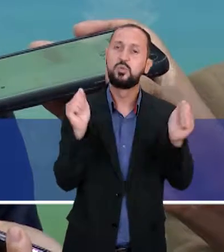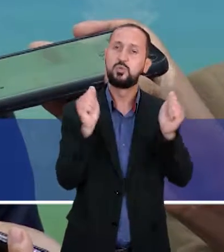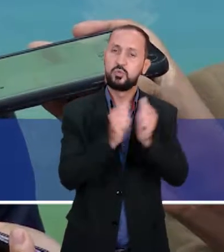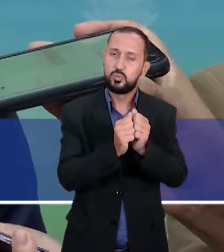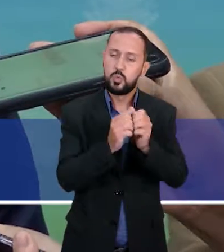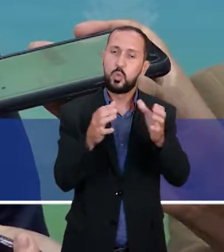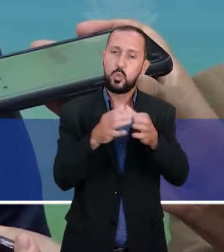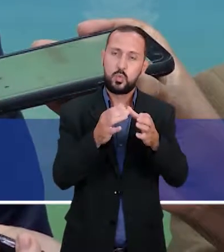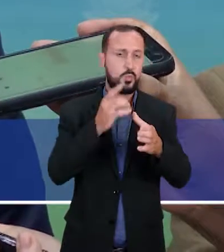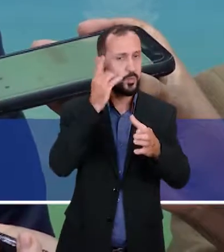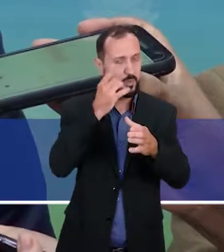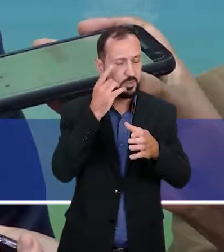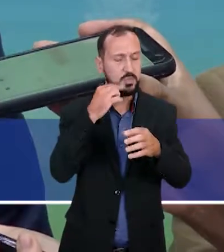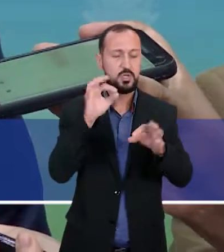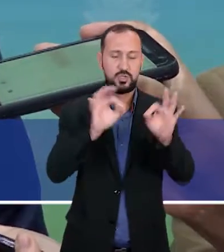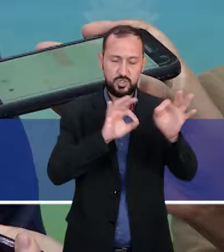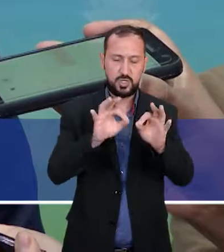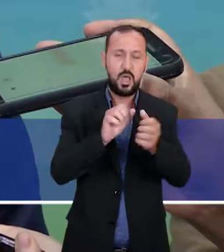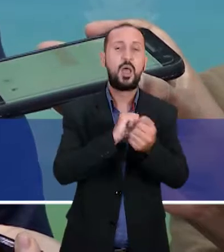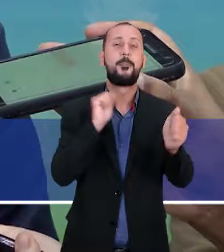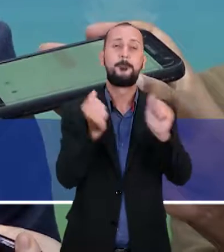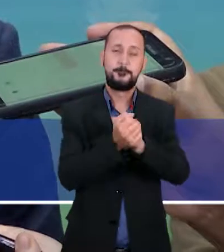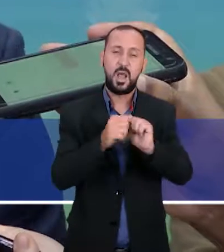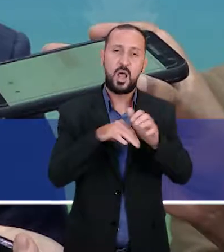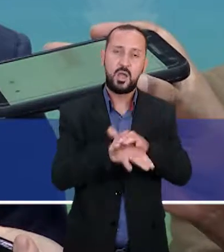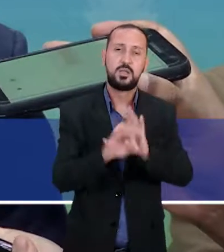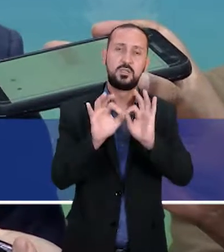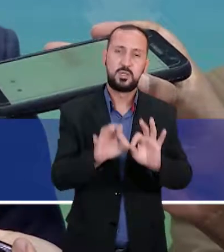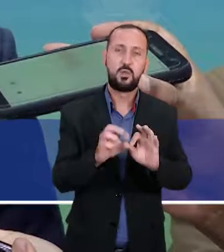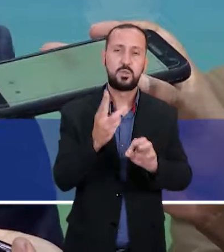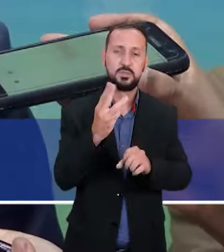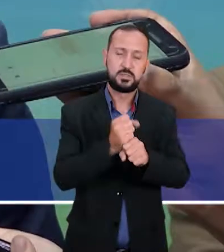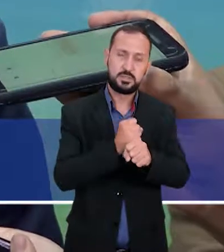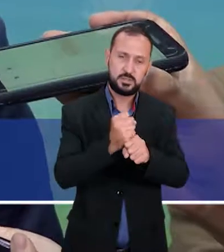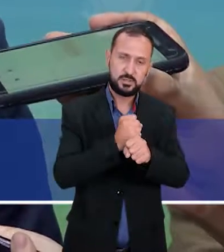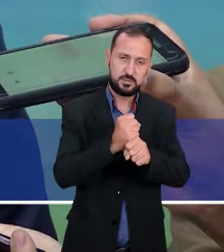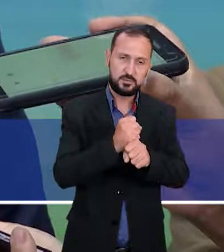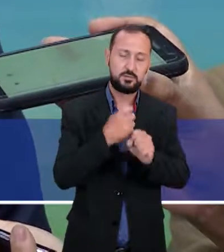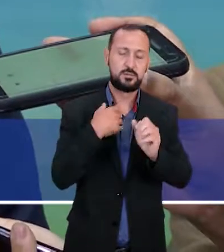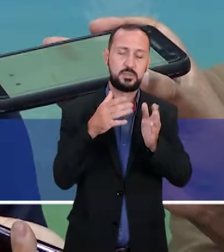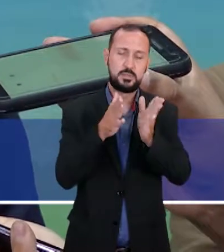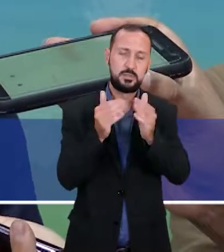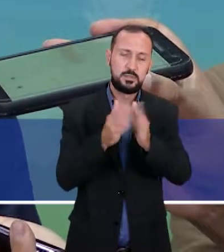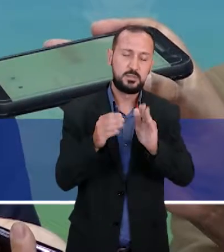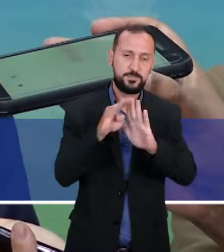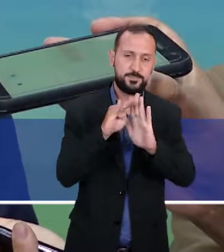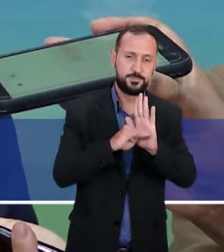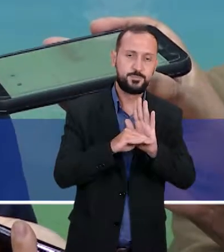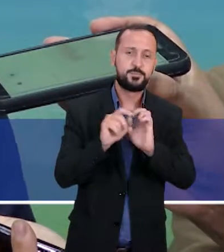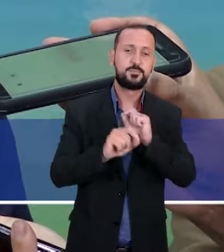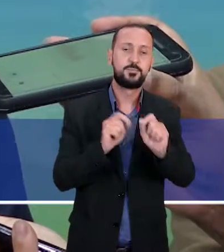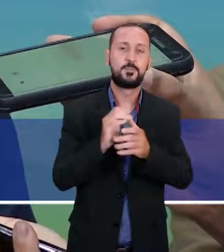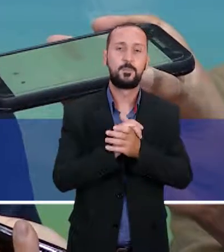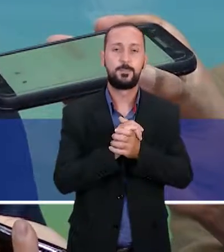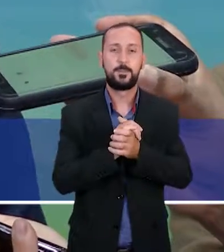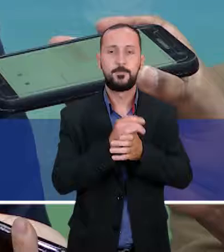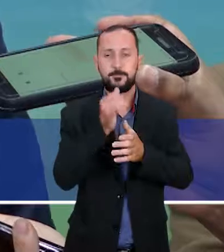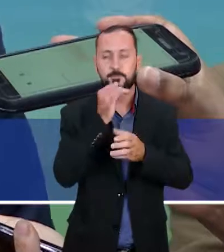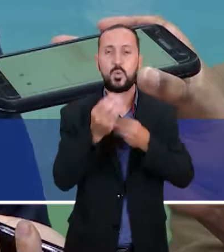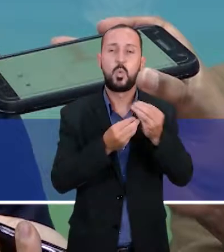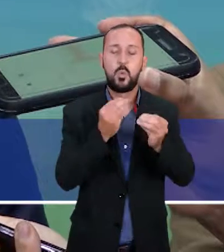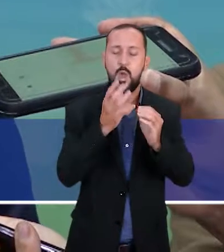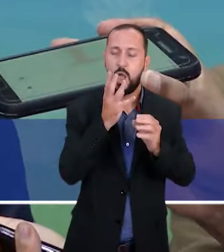Frente Parlamentar de Regularização Fundiária há quase 3 anos. Questões como, por exemplo,